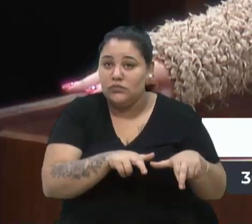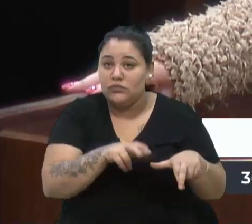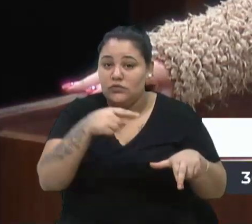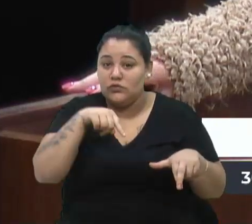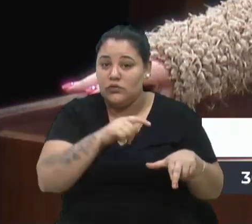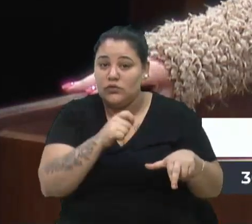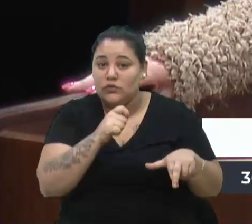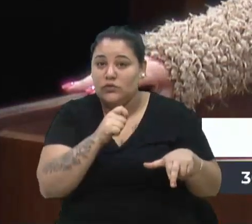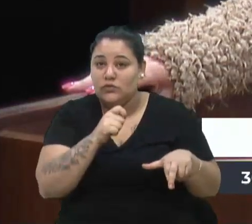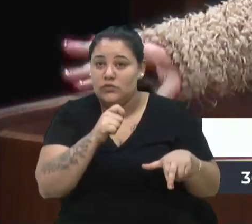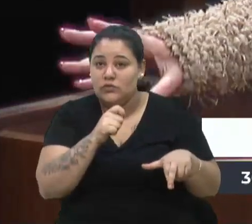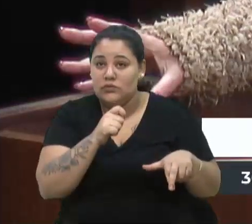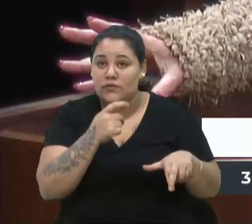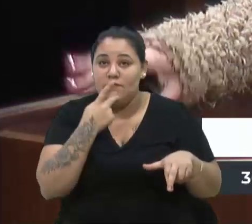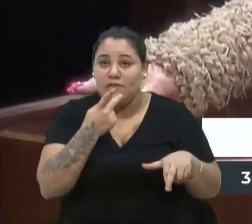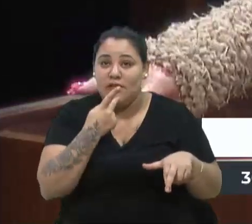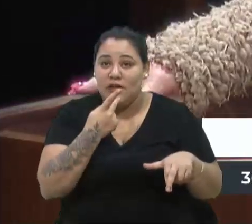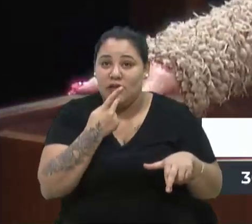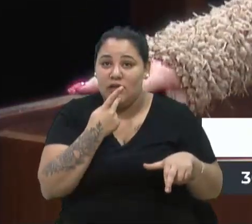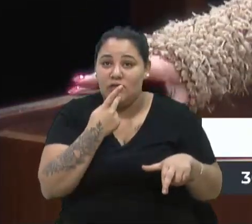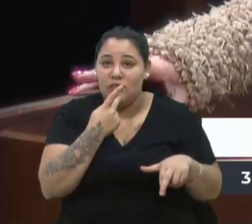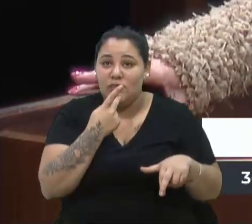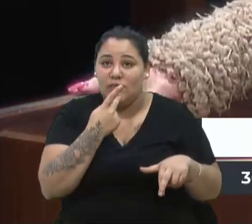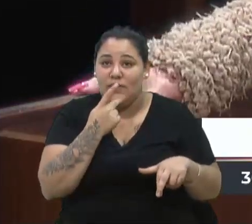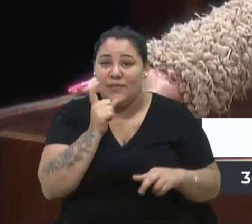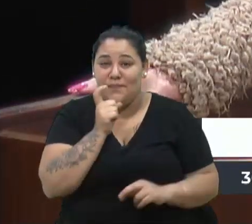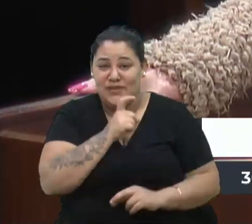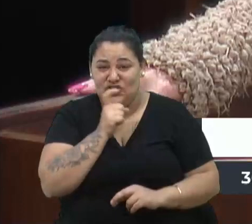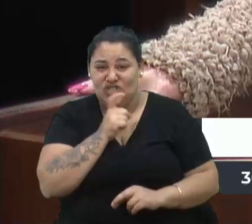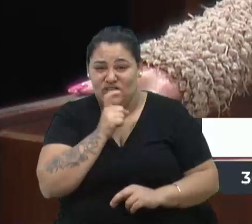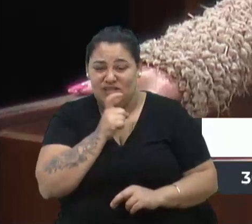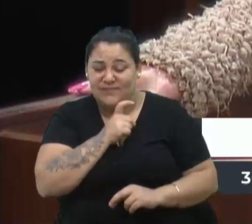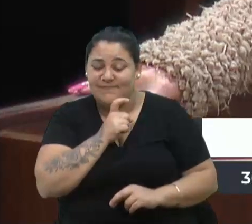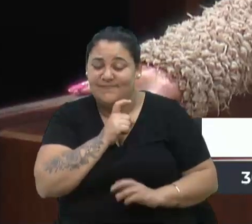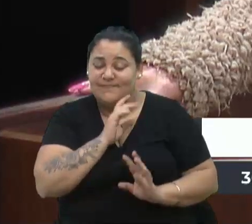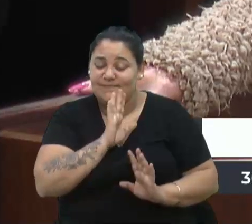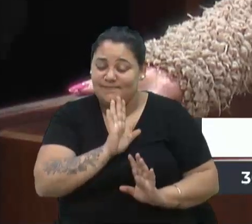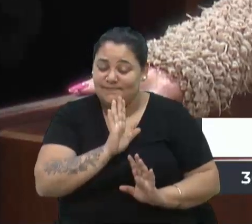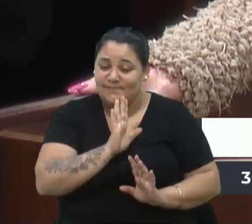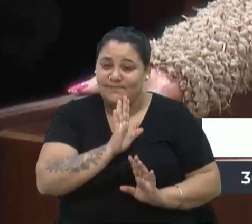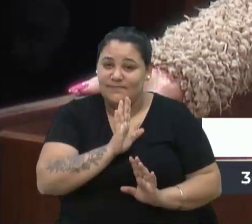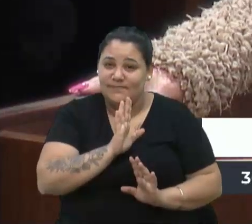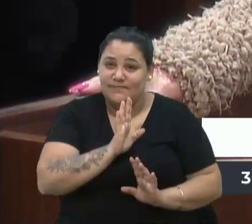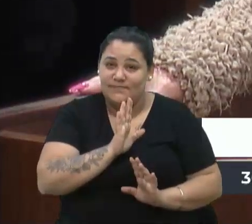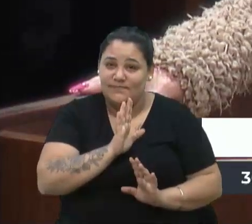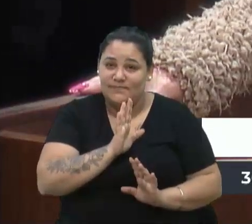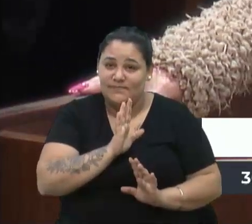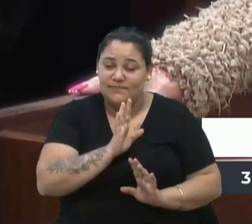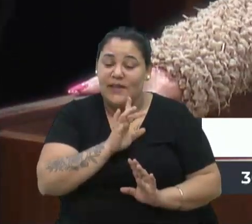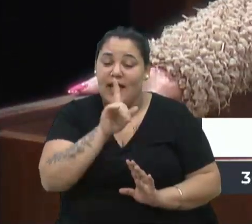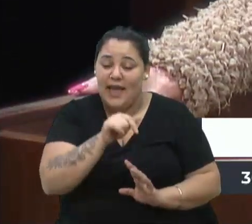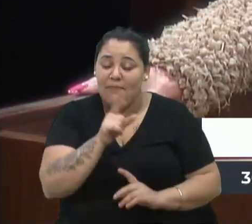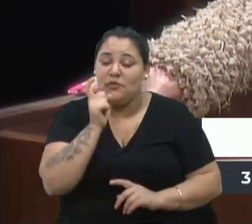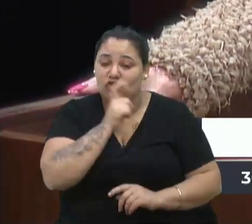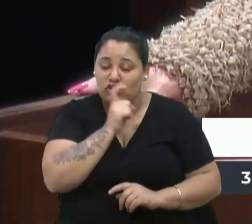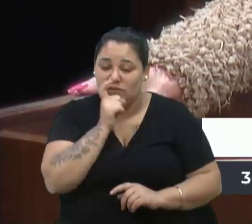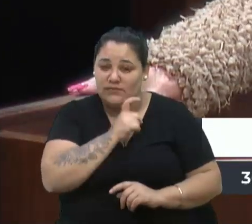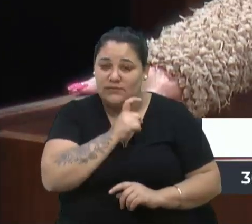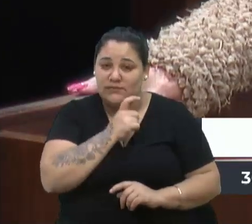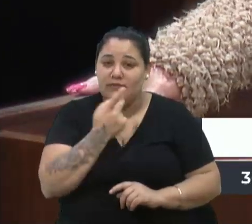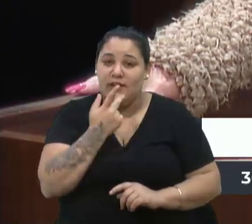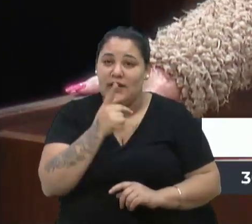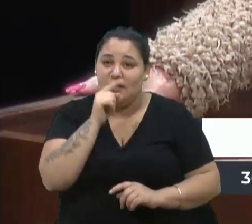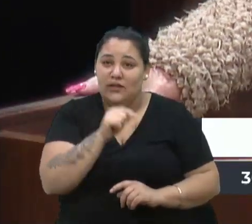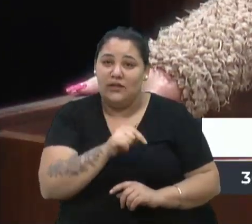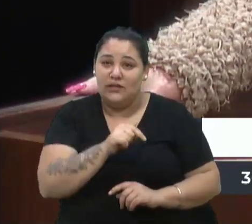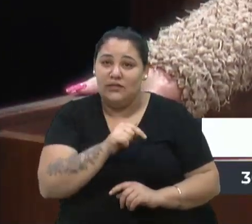mentira, que tem um nome rebuscado de fake news, né? Mas eu prefiro chamar de mentira porque é uma mentira, que